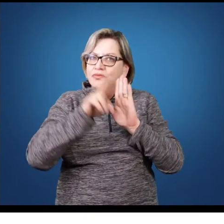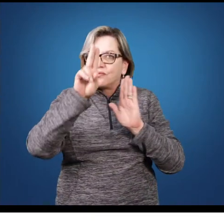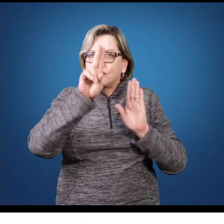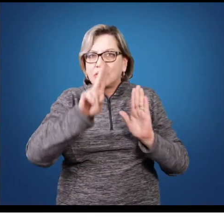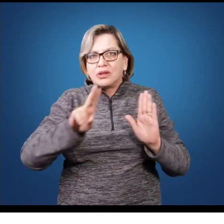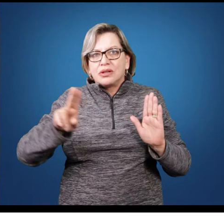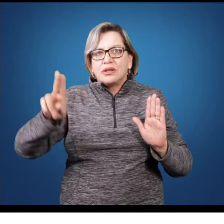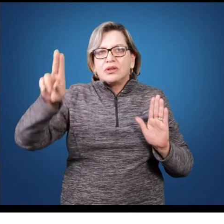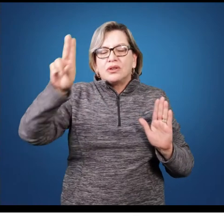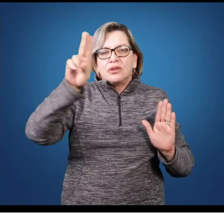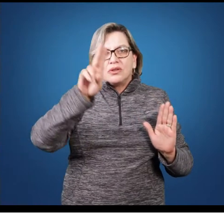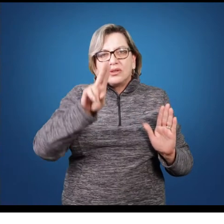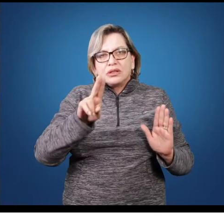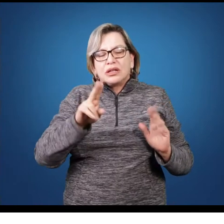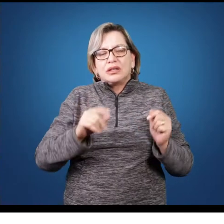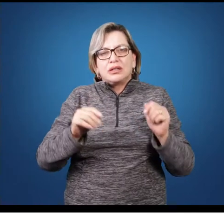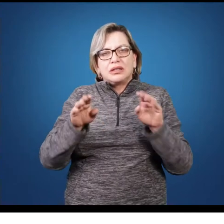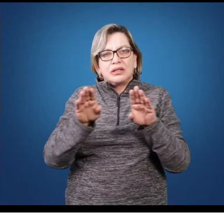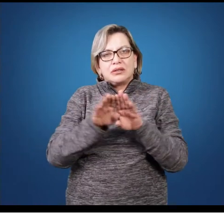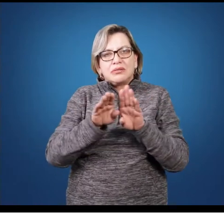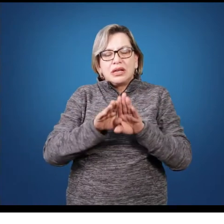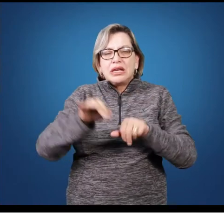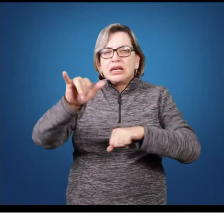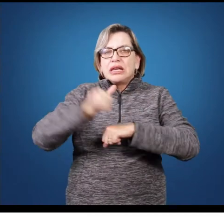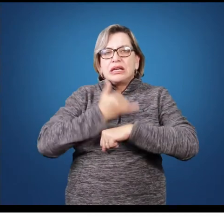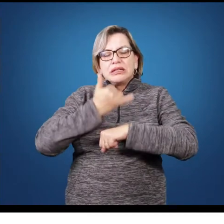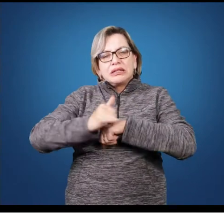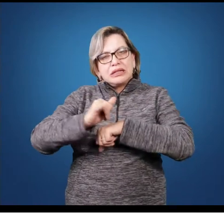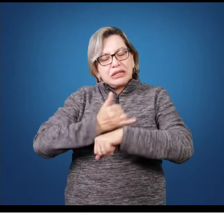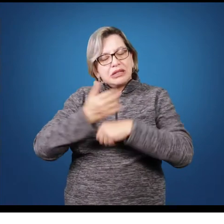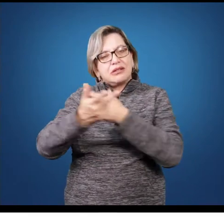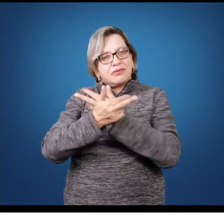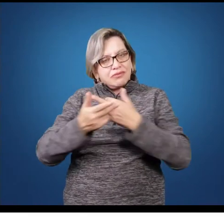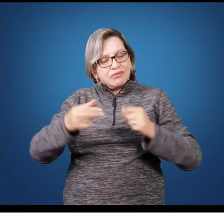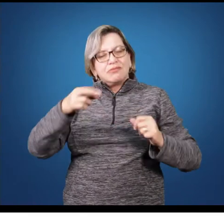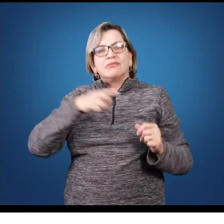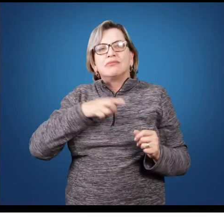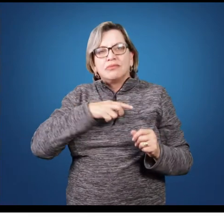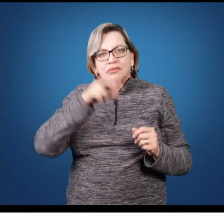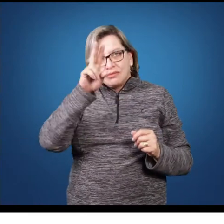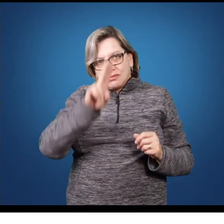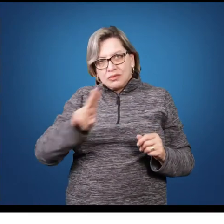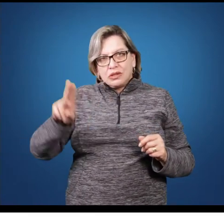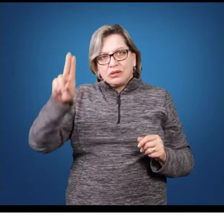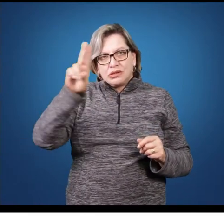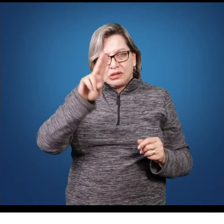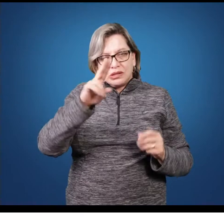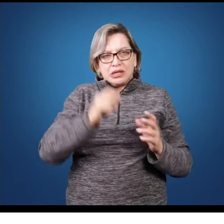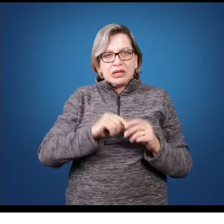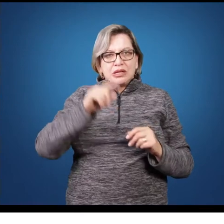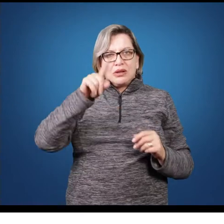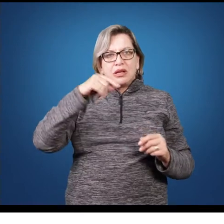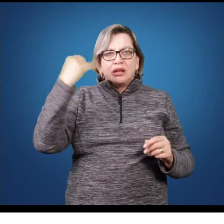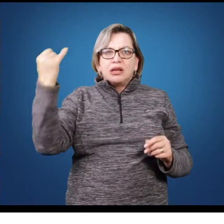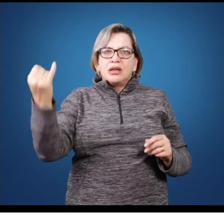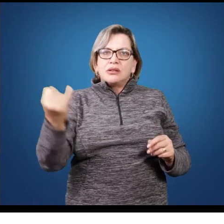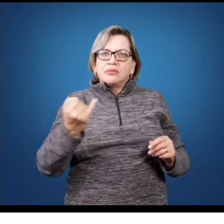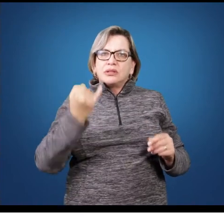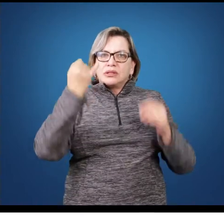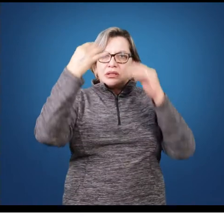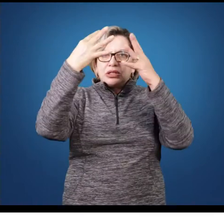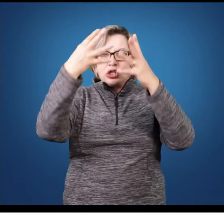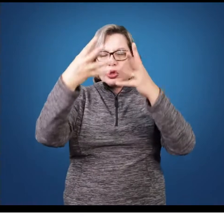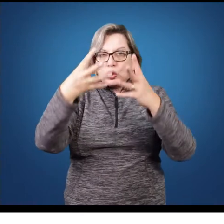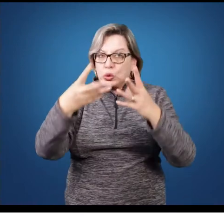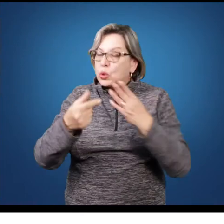utilizar, eu uso uma estratégia ou outra, né? Então, é importante que todas